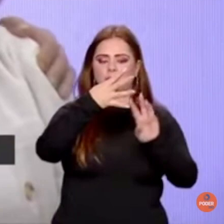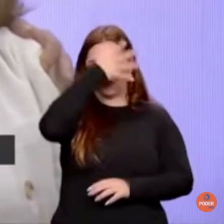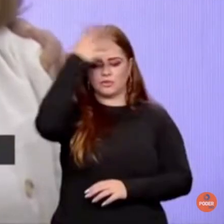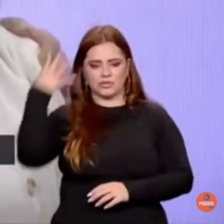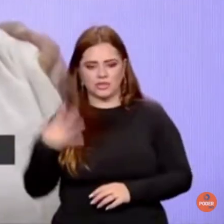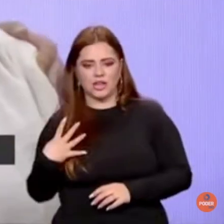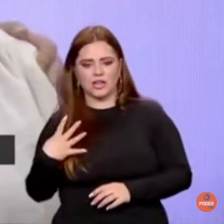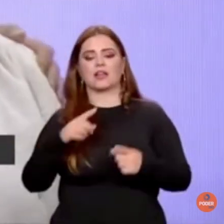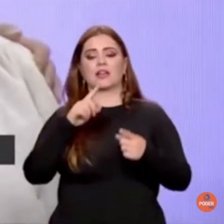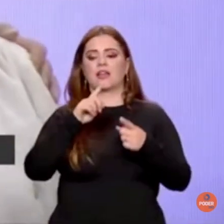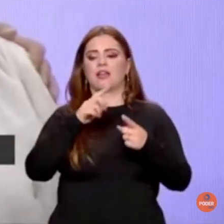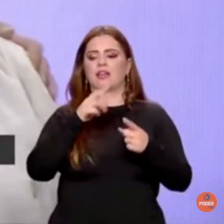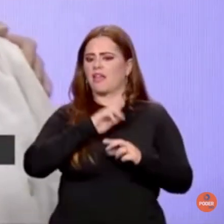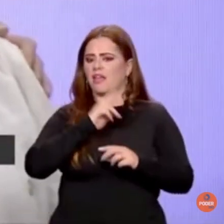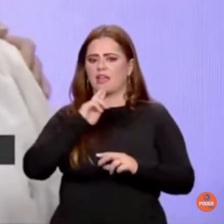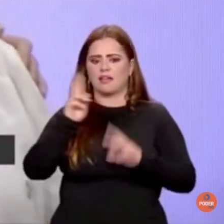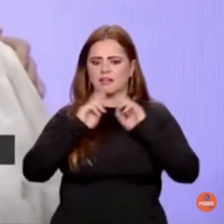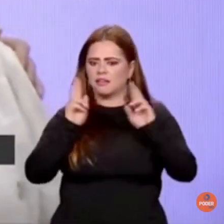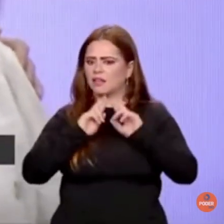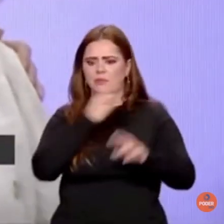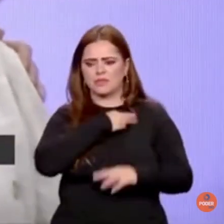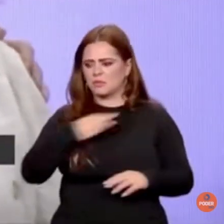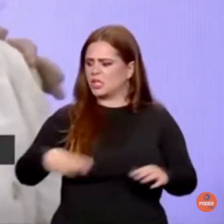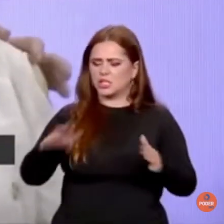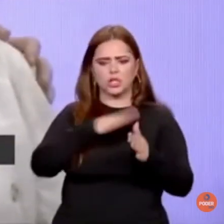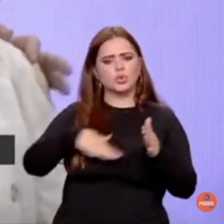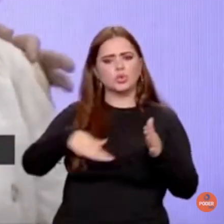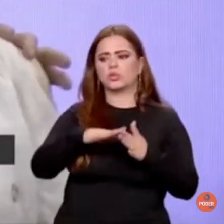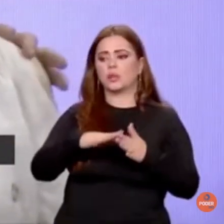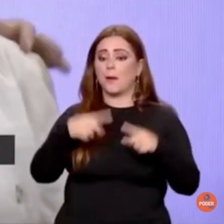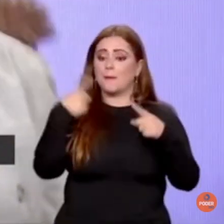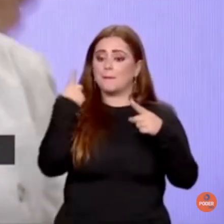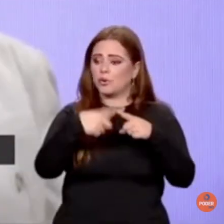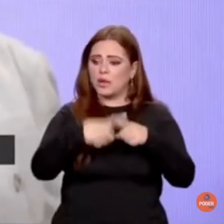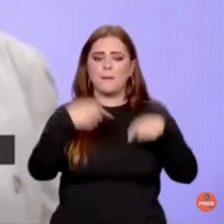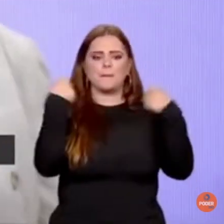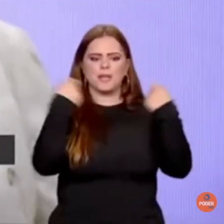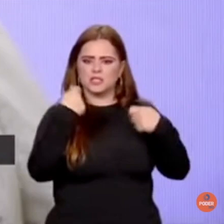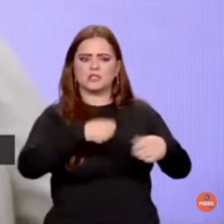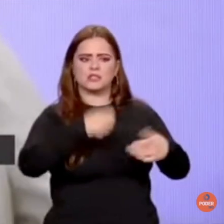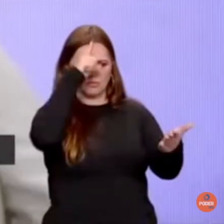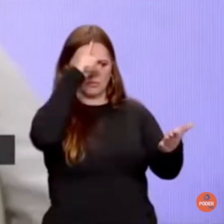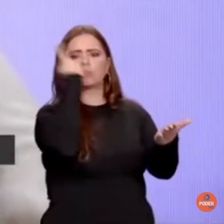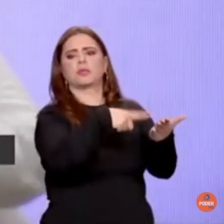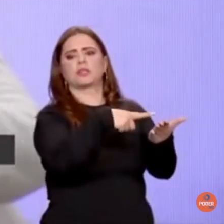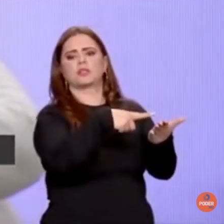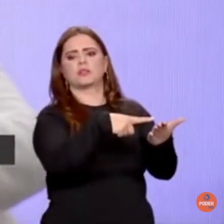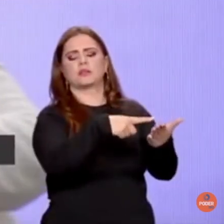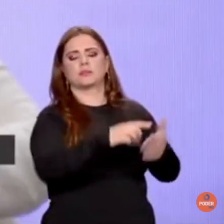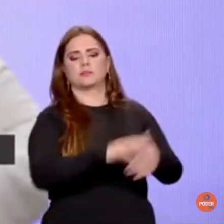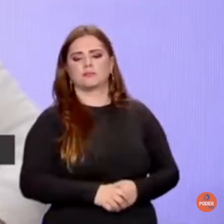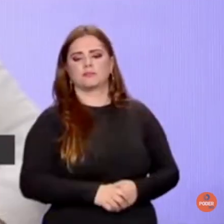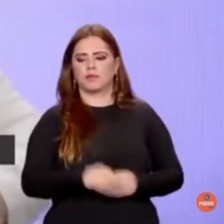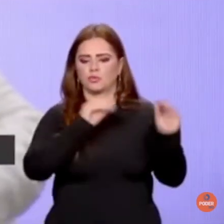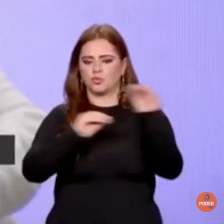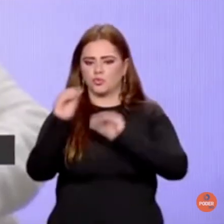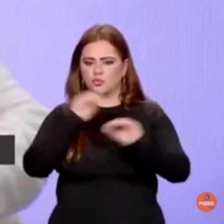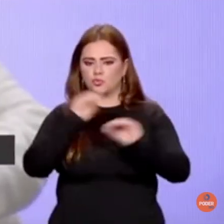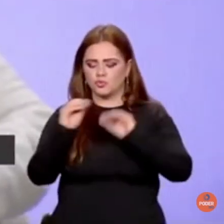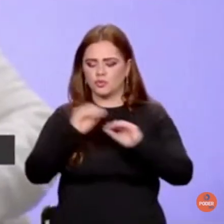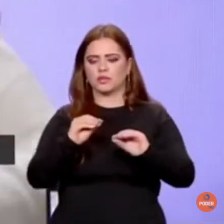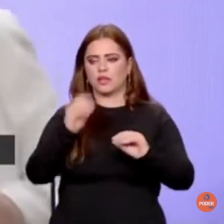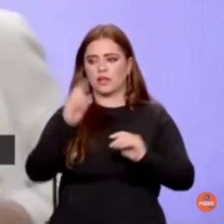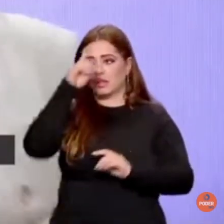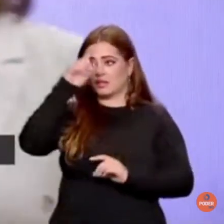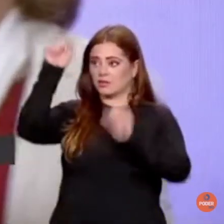outras ministras, que a gente tende a obedecer e a cumprir o que vocês quiserem. Um beijo, querida. Que Deus te